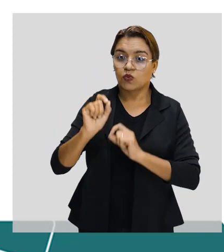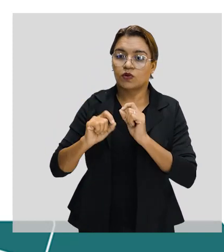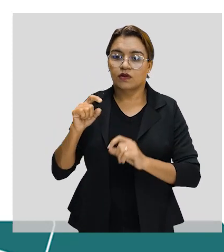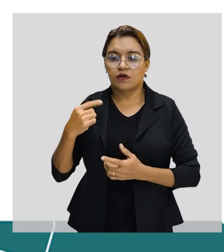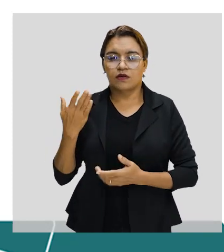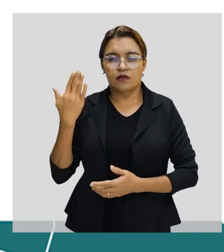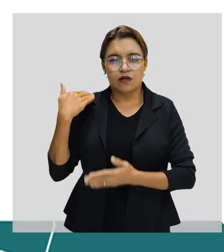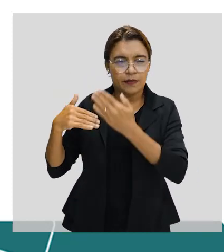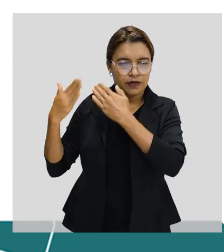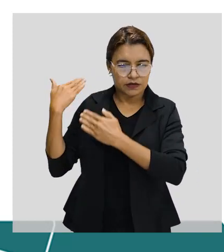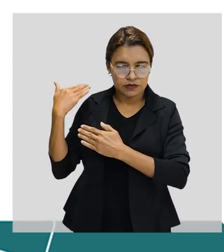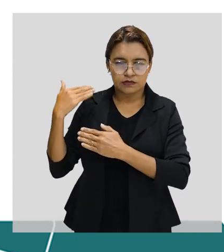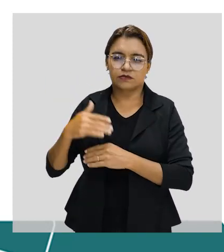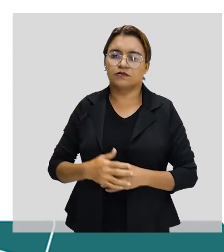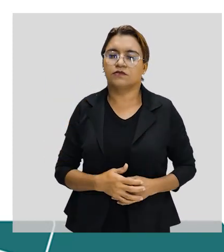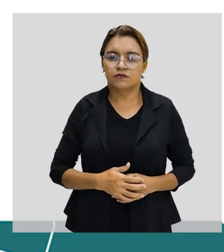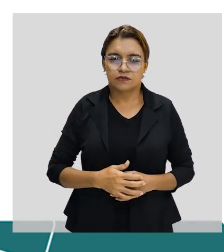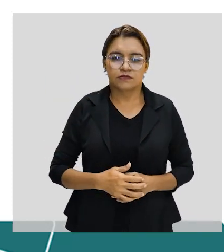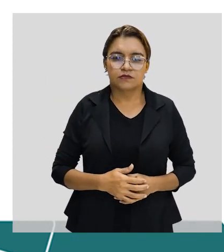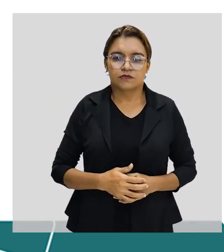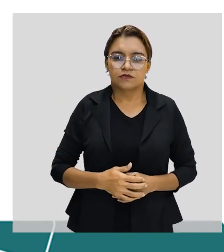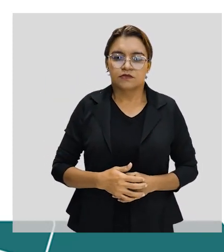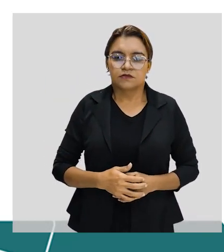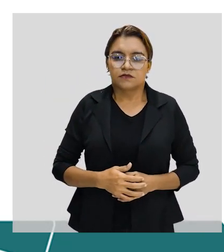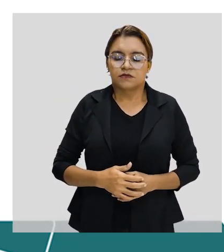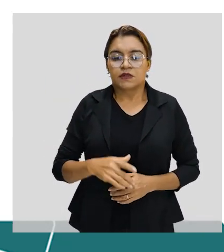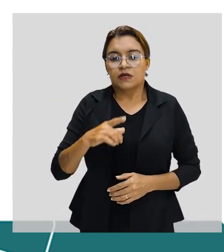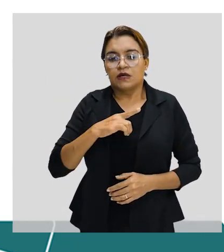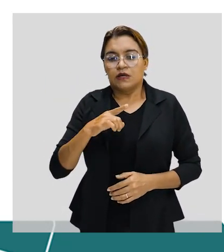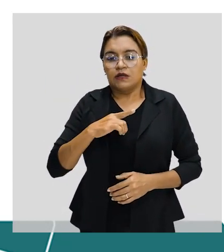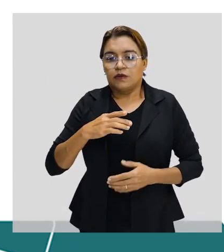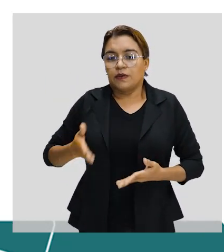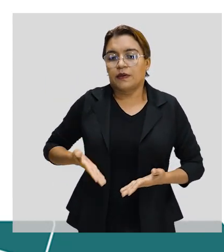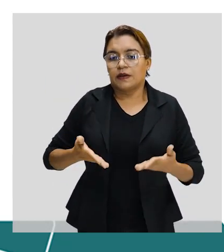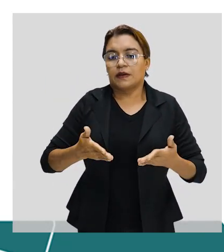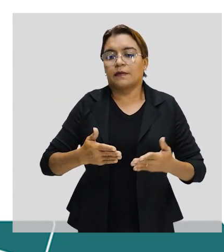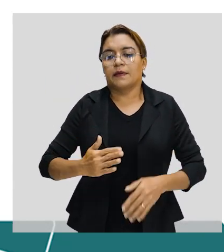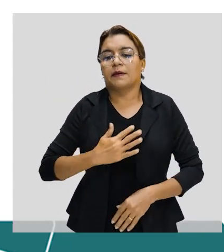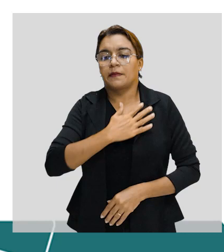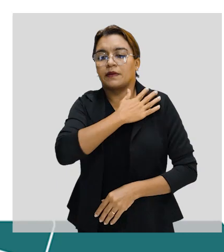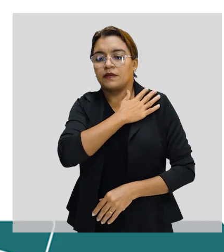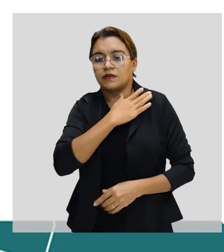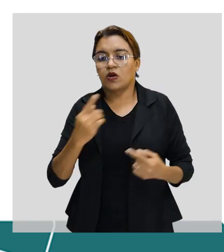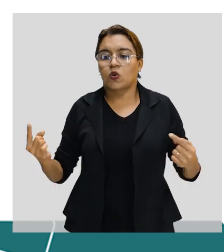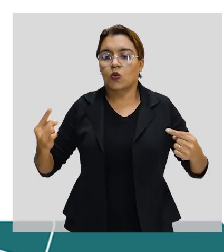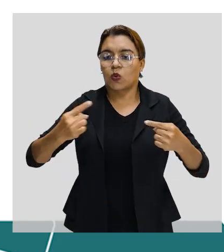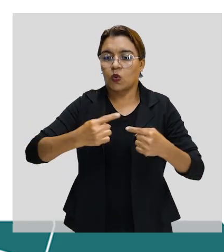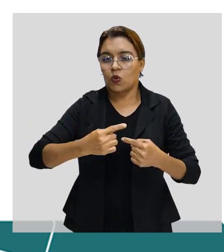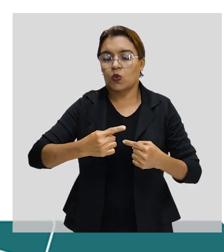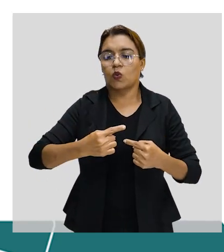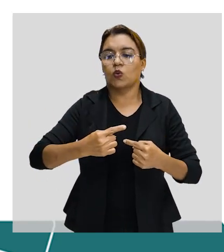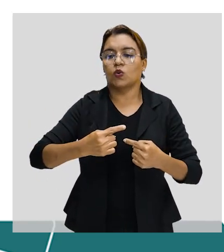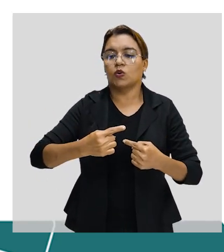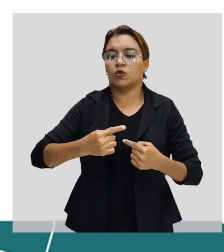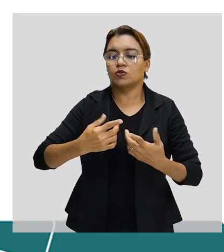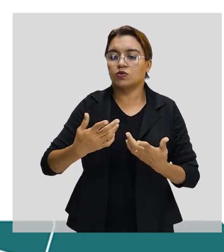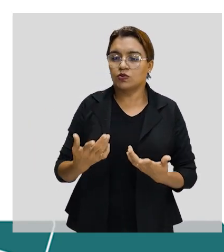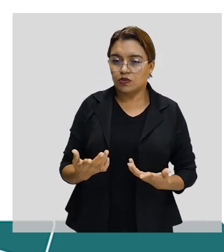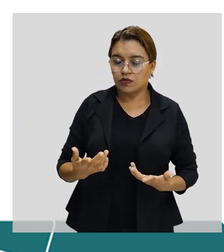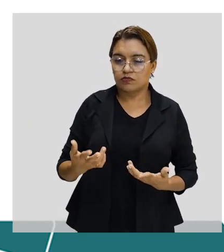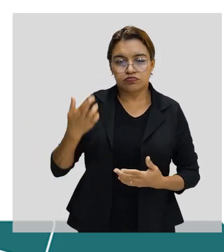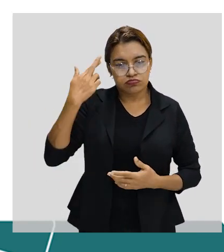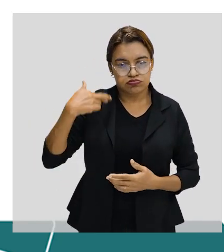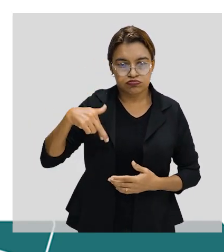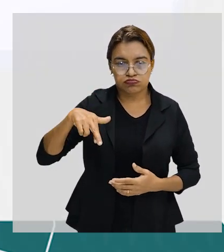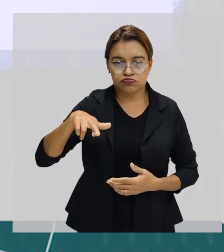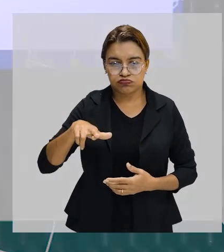vivia o jagunço nordestino, denunciava uma campanha militar que investia contra o fanatismo religioso, advindo da